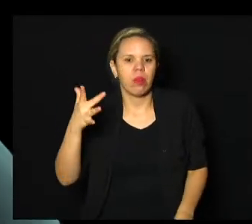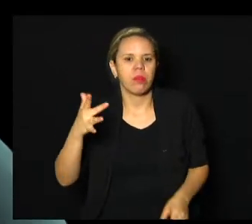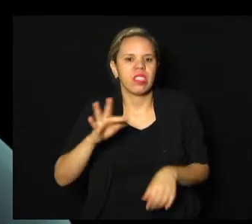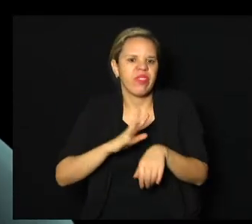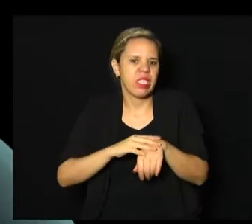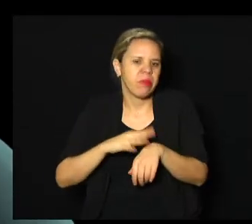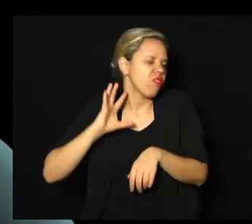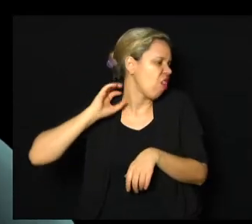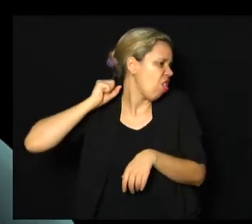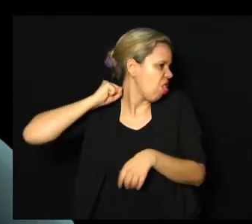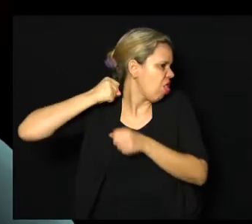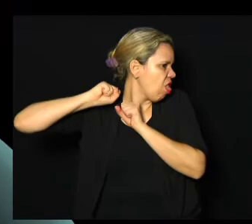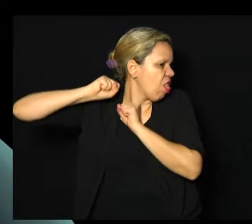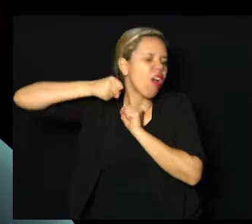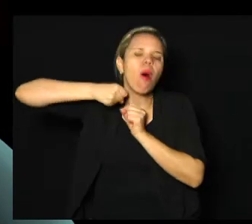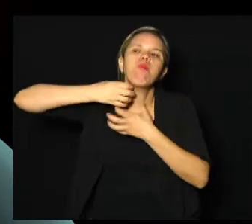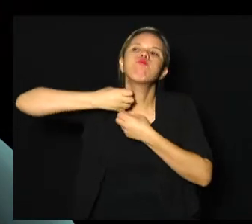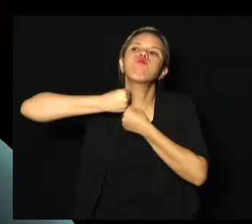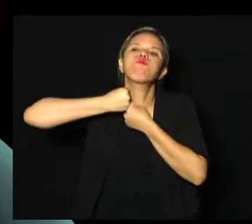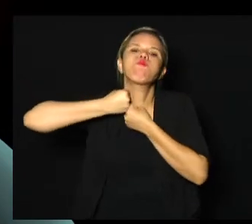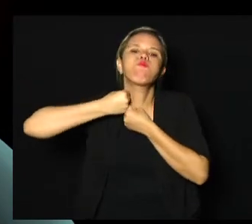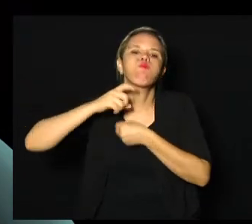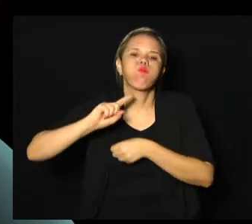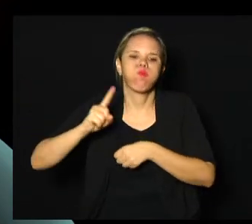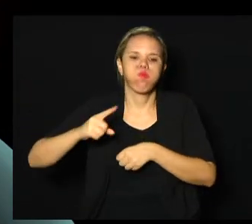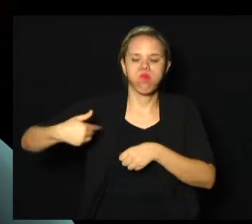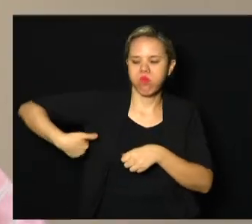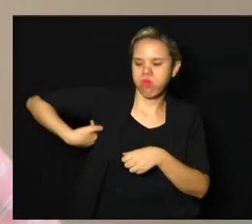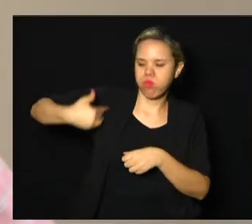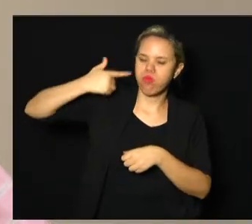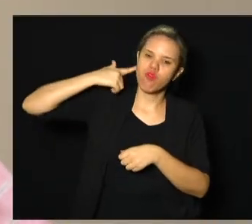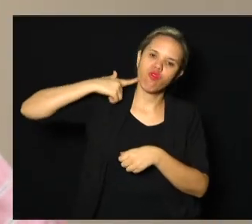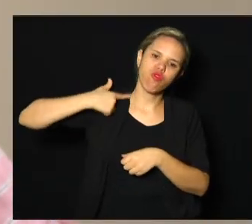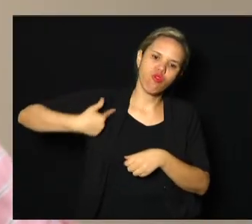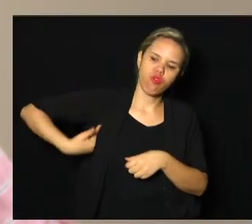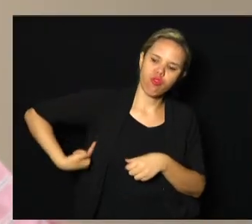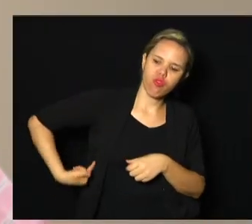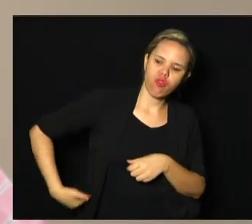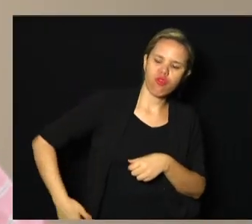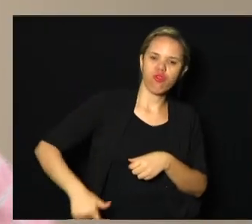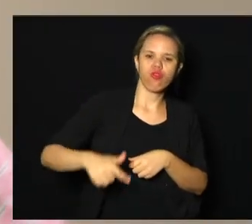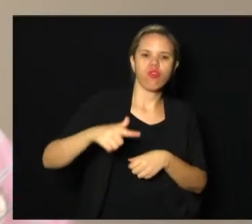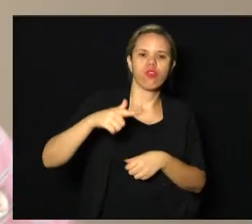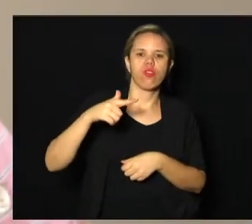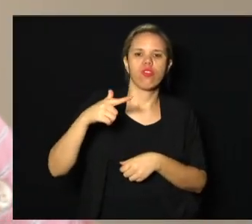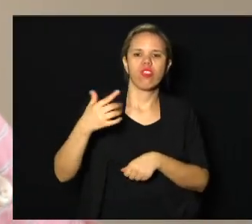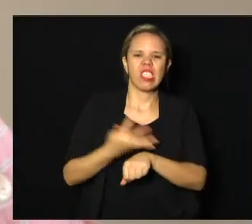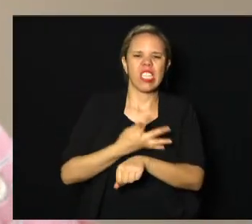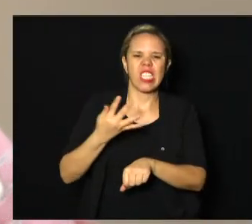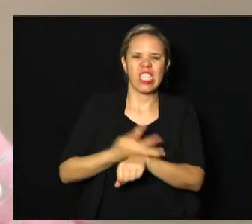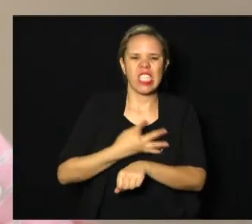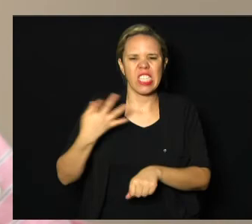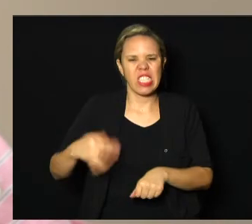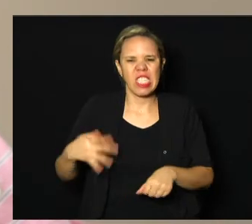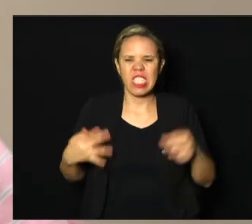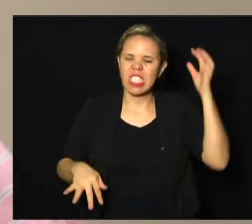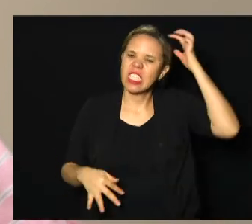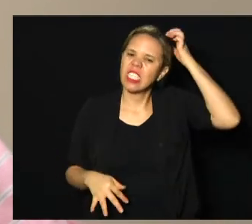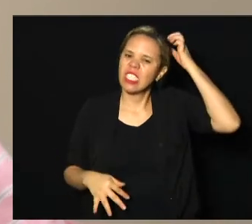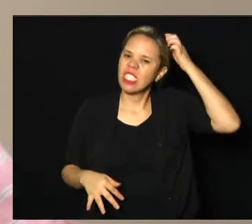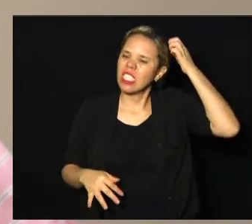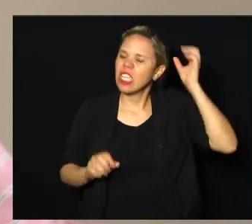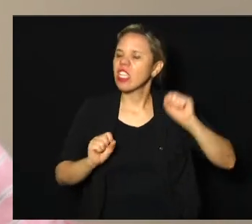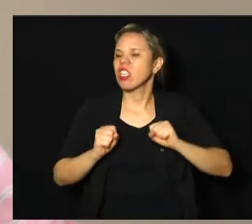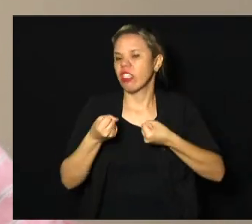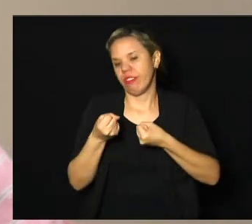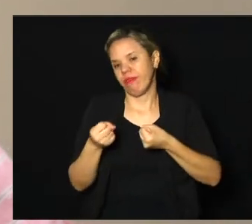ser estrangulado, mas a musculatura acaba tendo um reflexo de Parece que defesa na região comprime, cervical. né, doutor? É uma defesa mesmo, Uhum.